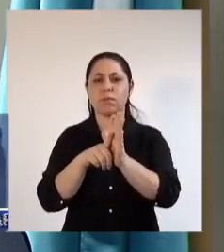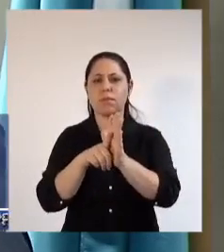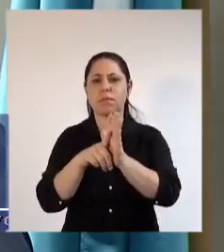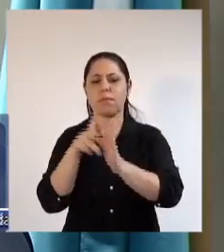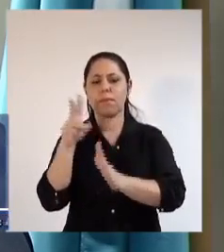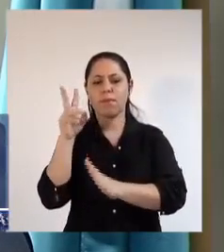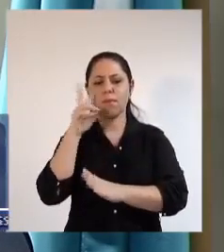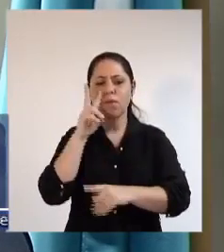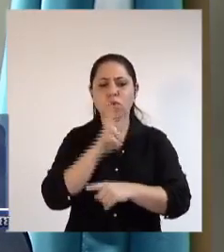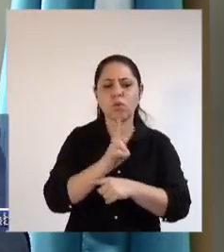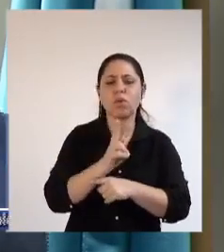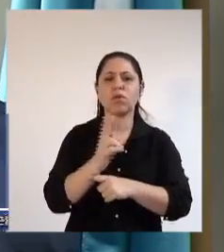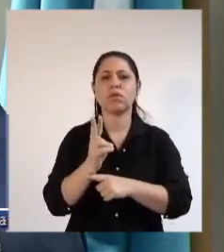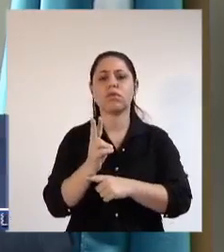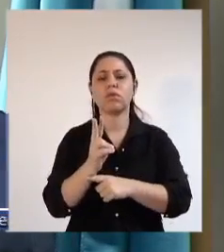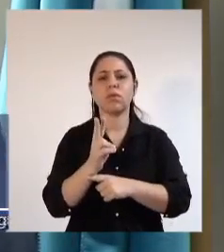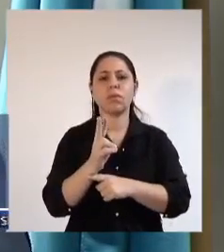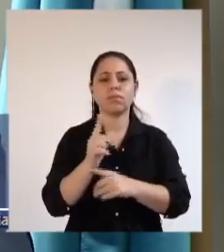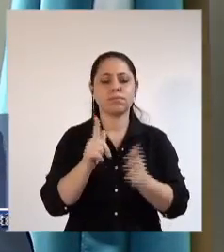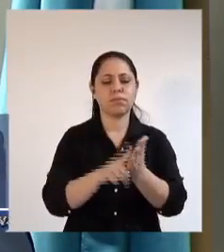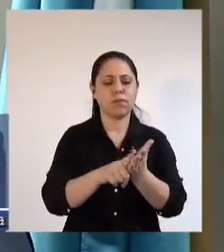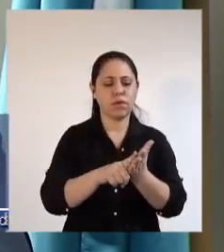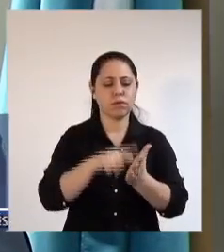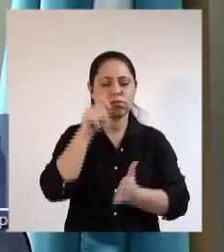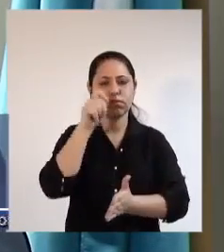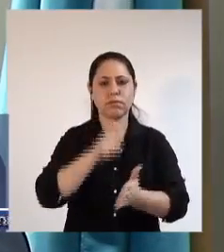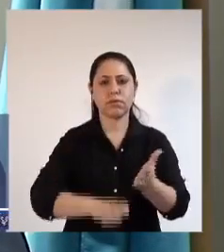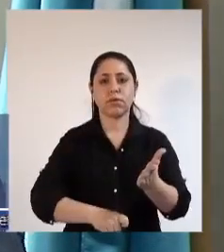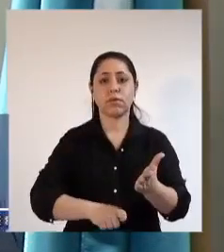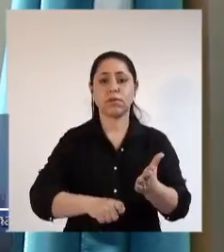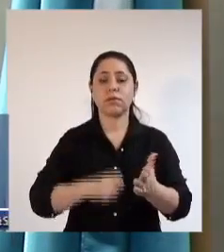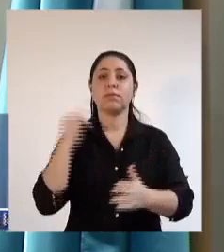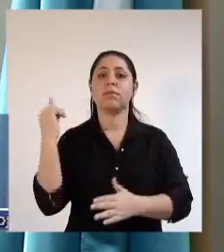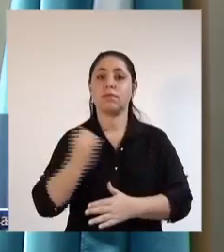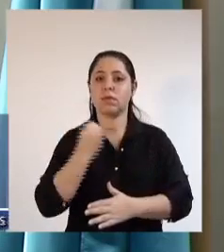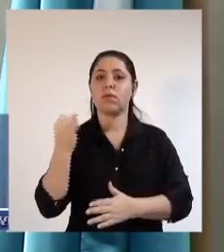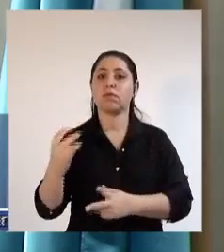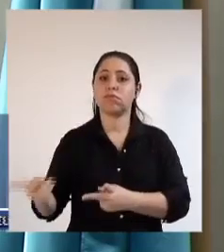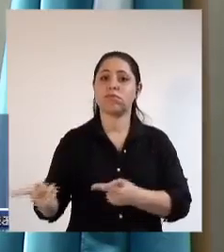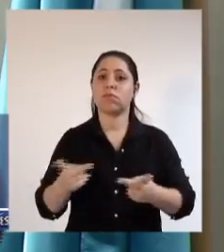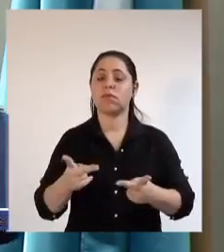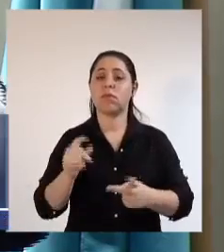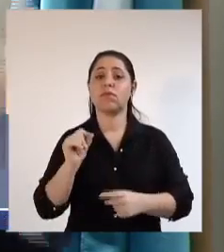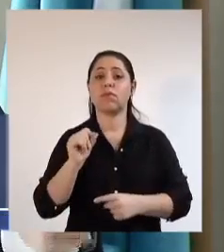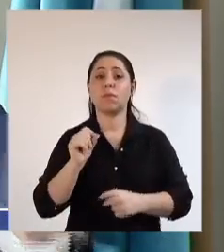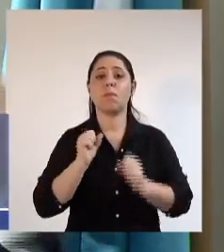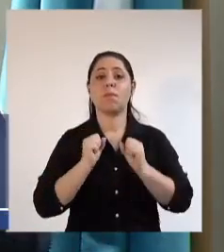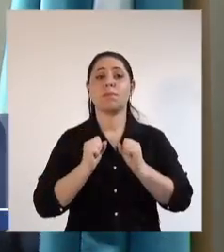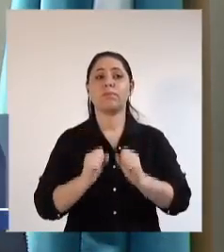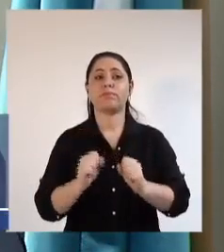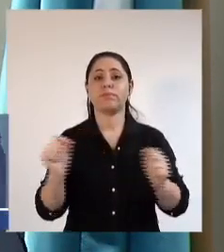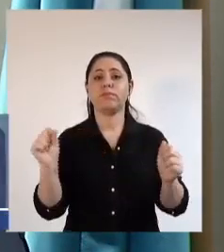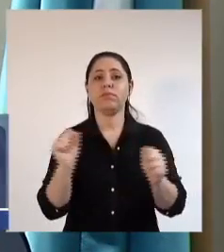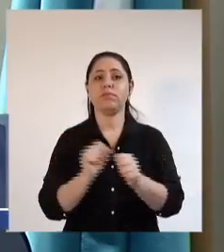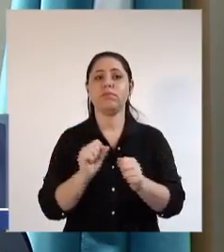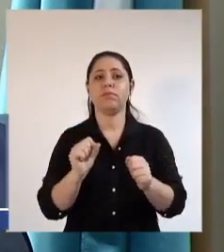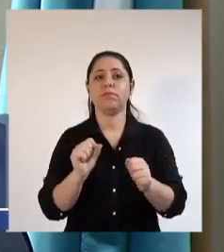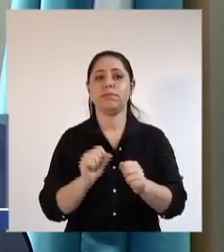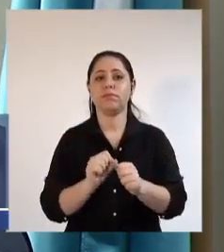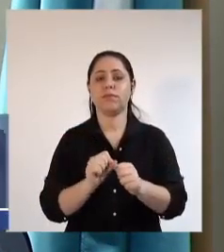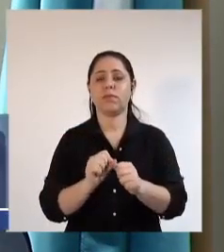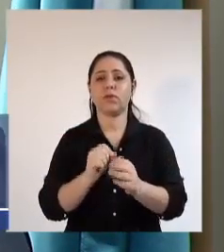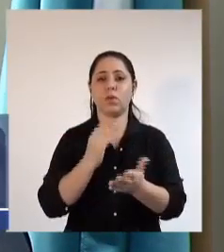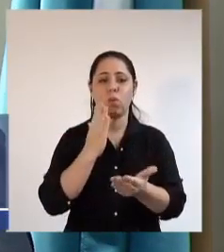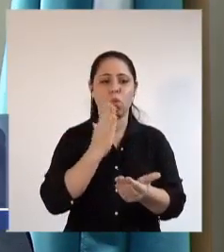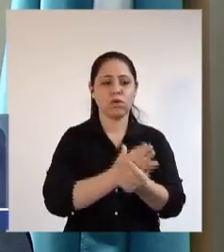encaminhamento então é importante a presença para que nós possamos fazer as os